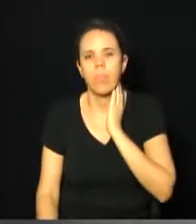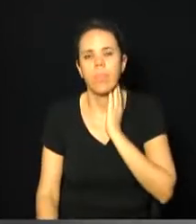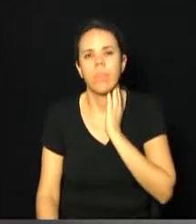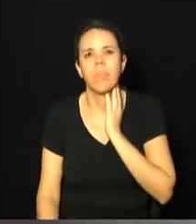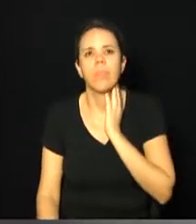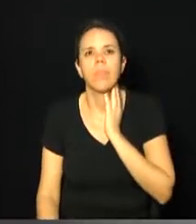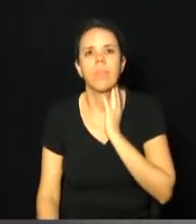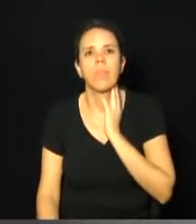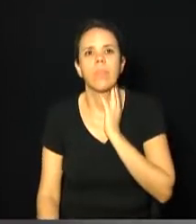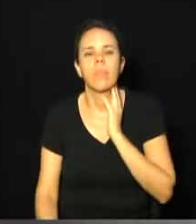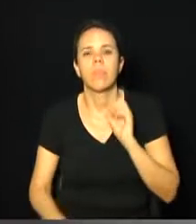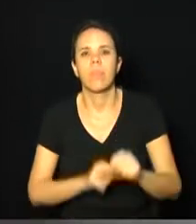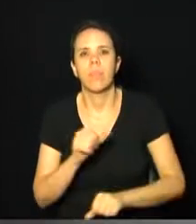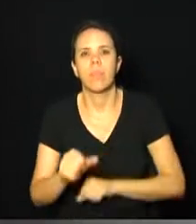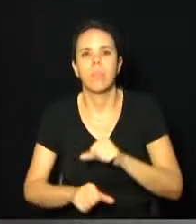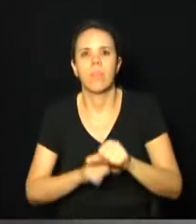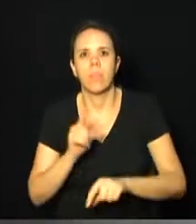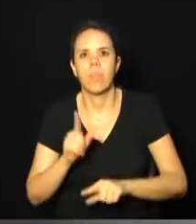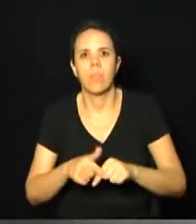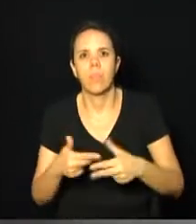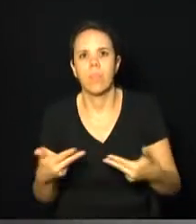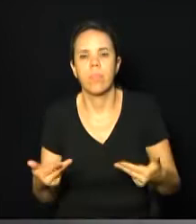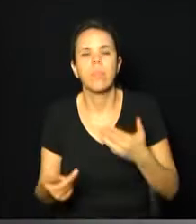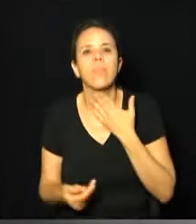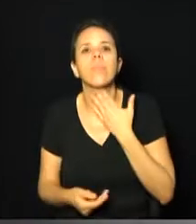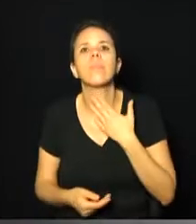reciclo, troca de material, de